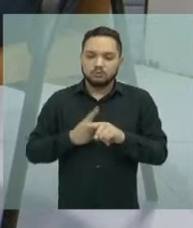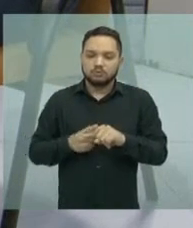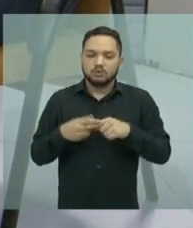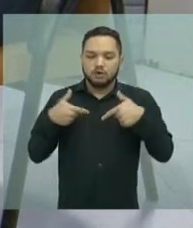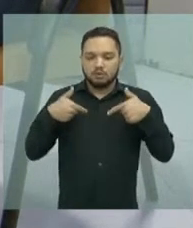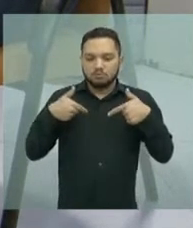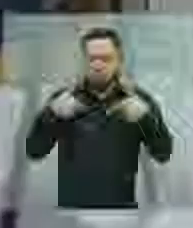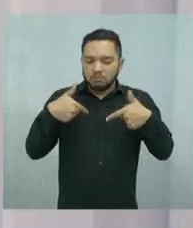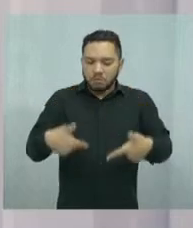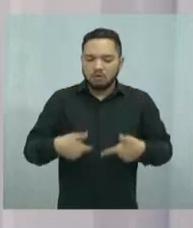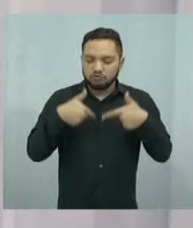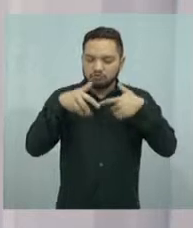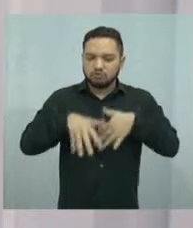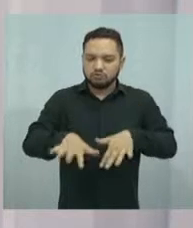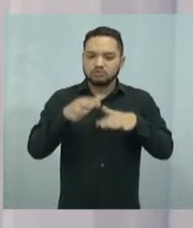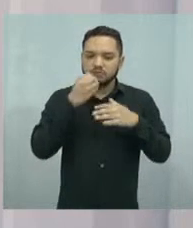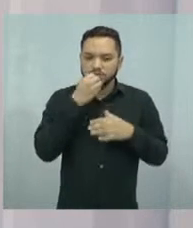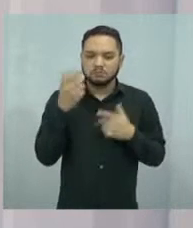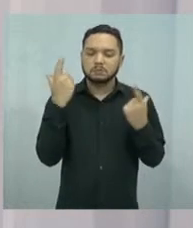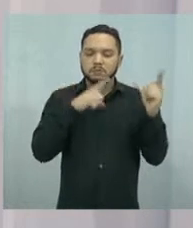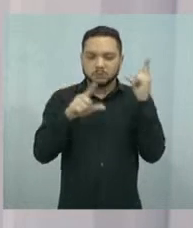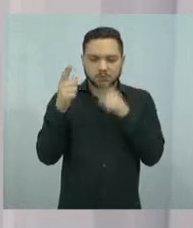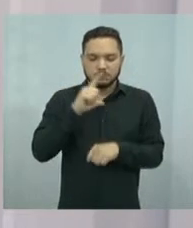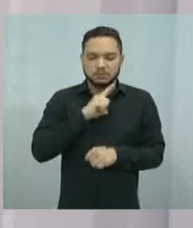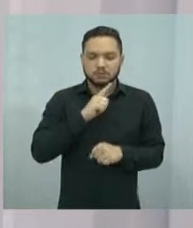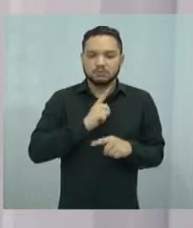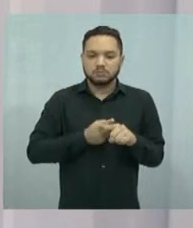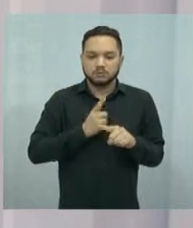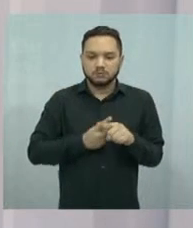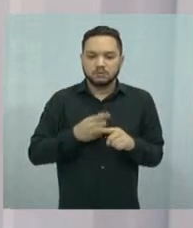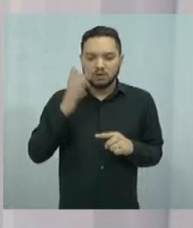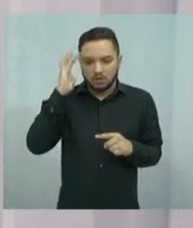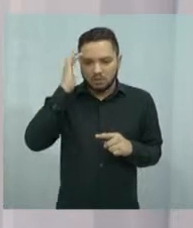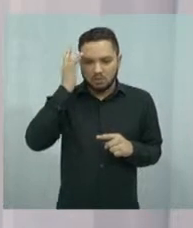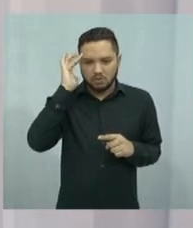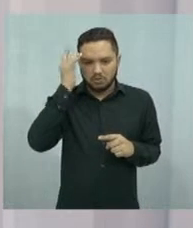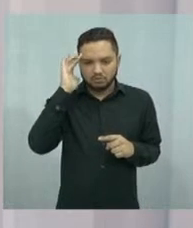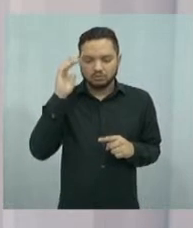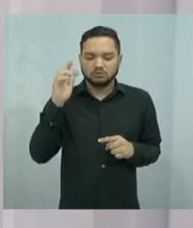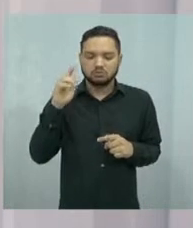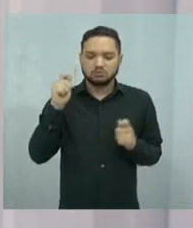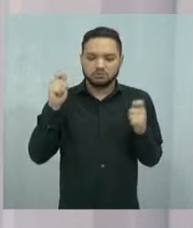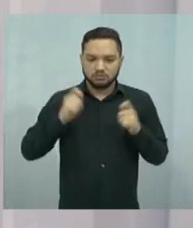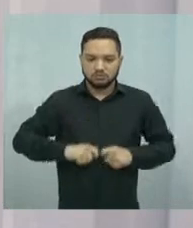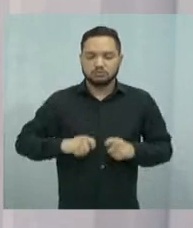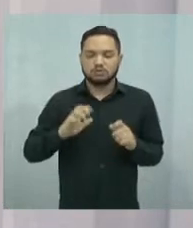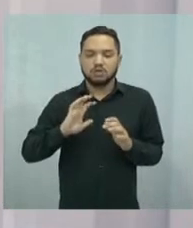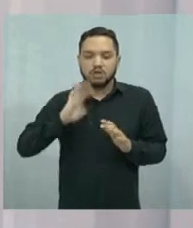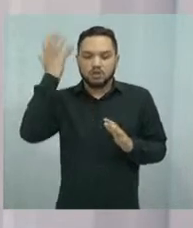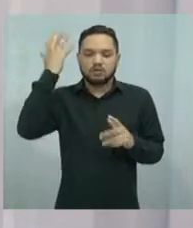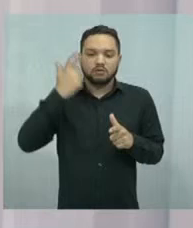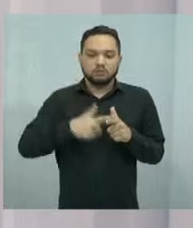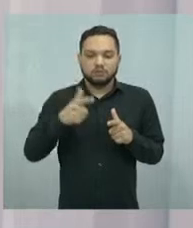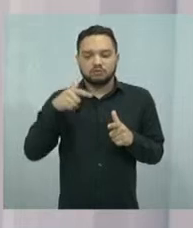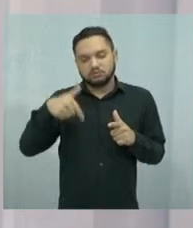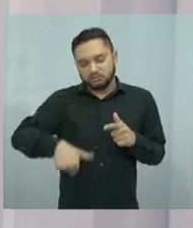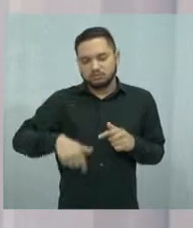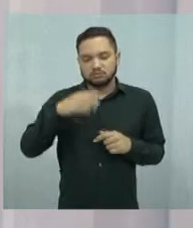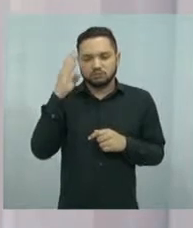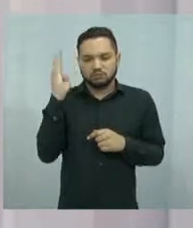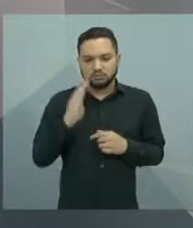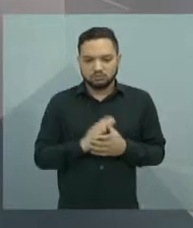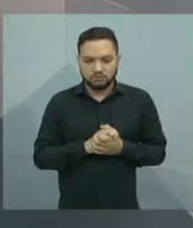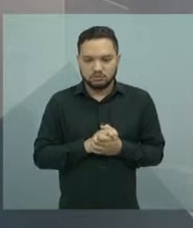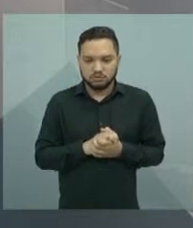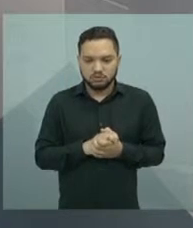qual eu acredito e penso ser realmente uma grande solução para as tragédias que o nosso país enfrenta. Quando